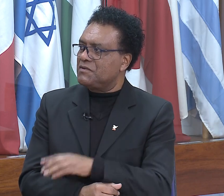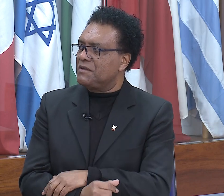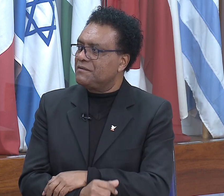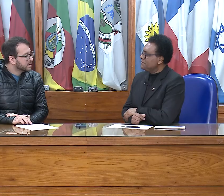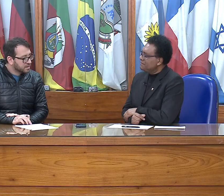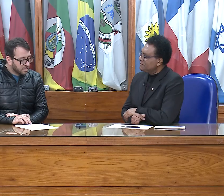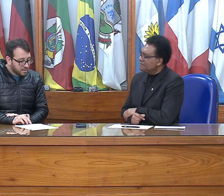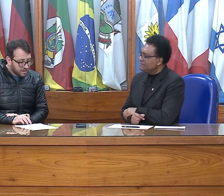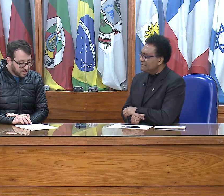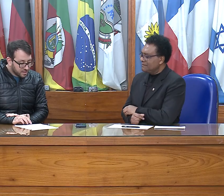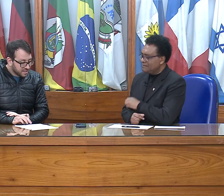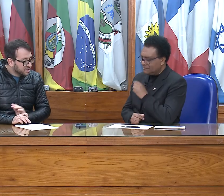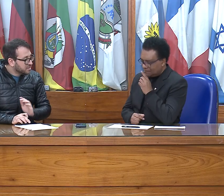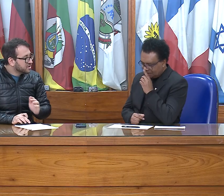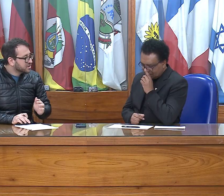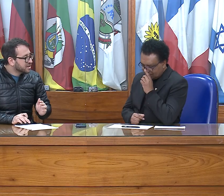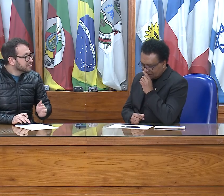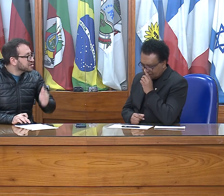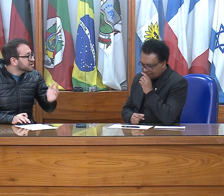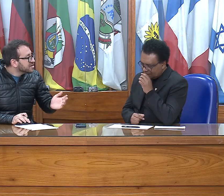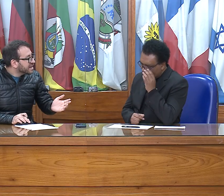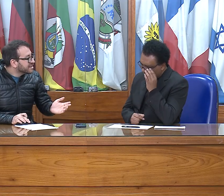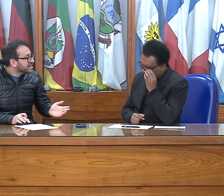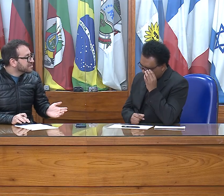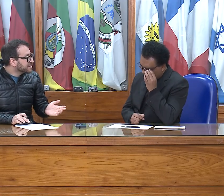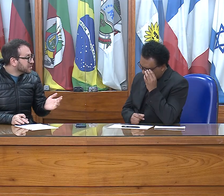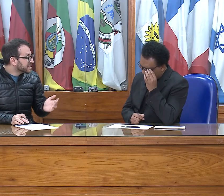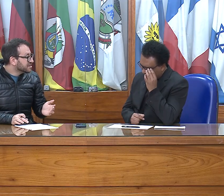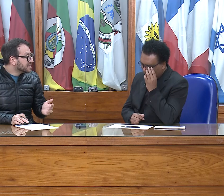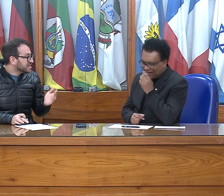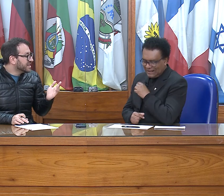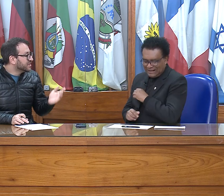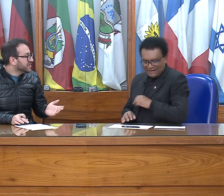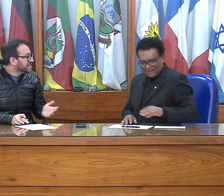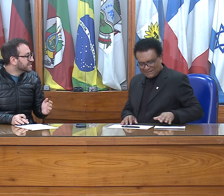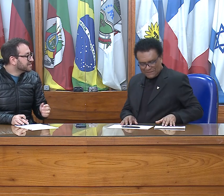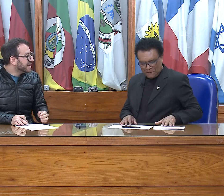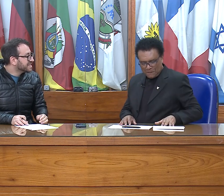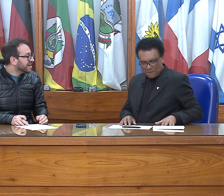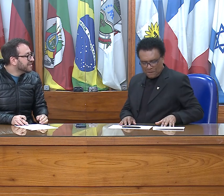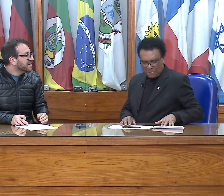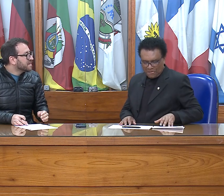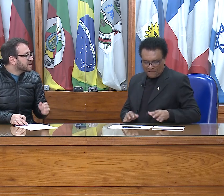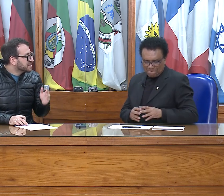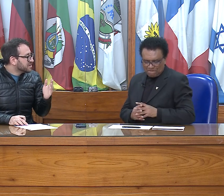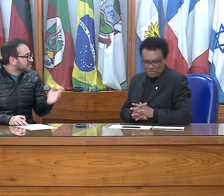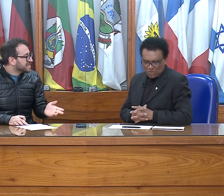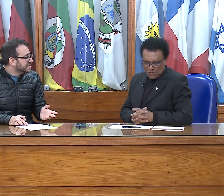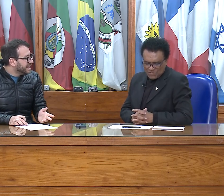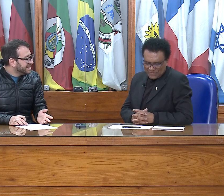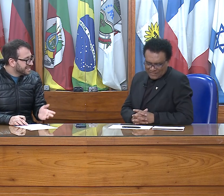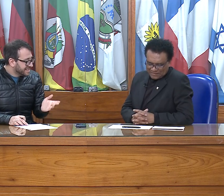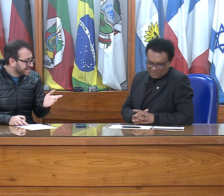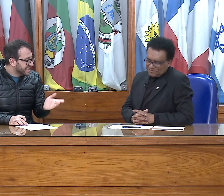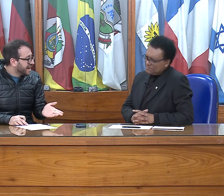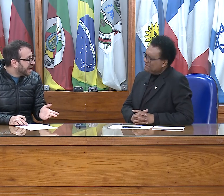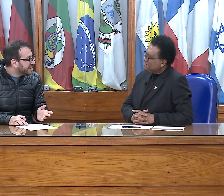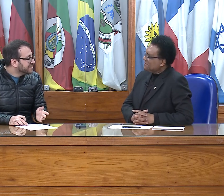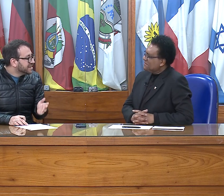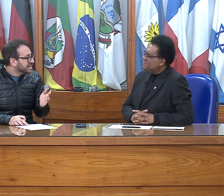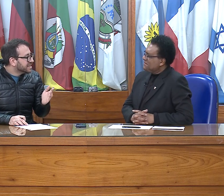como profissional e verdadeiro recentemente o Senhor deu um susto eleitores e tudo mais e tal é um acidente